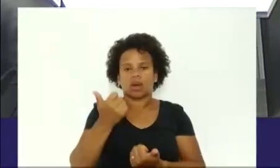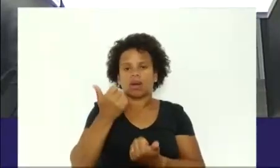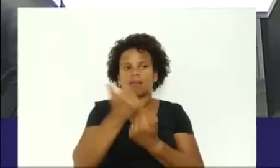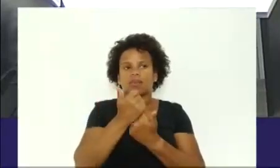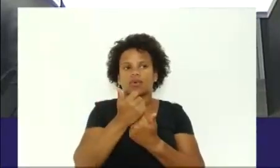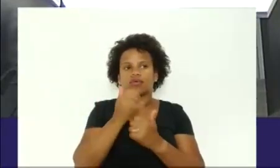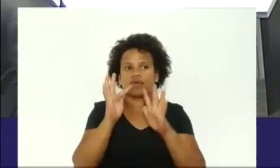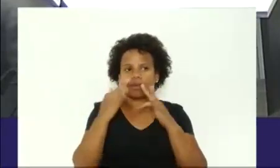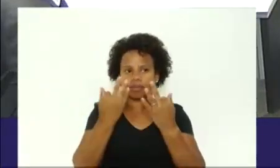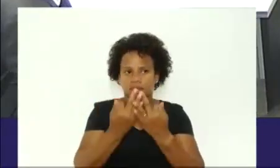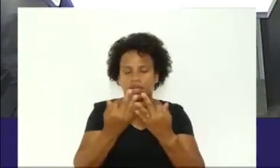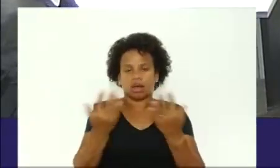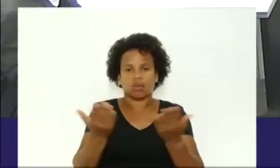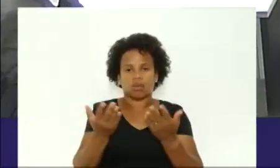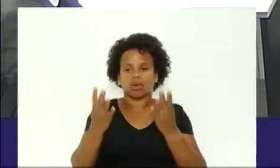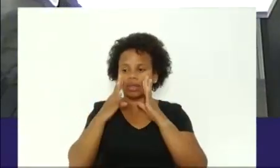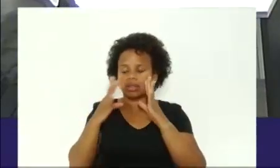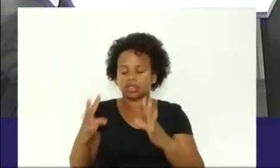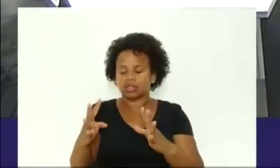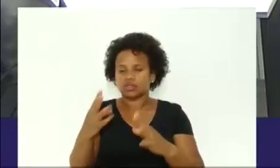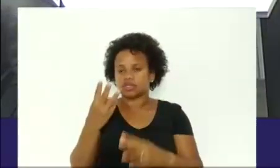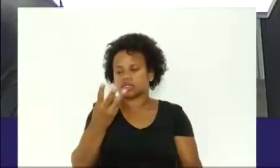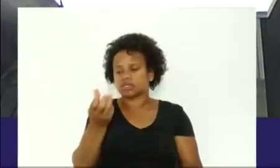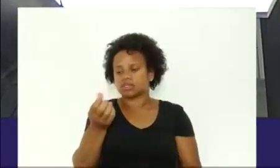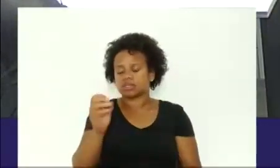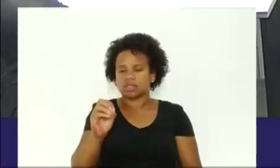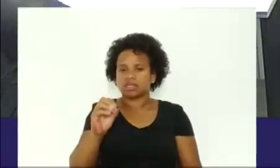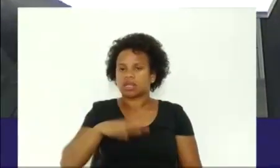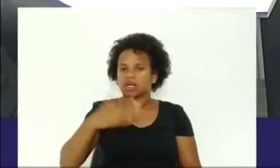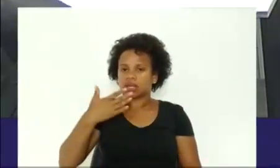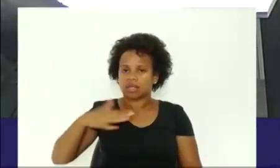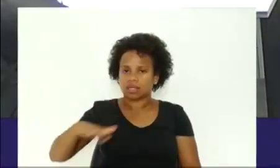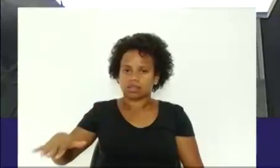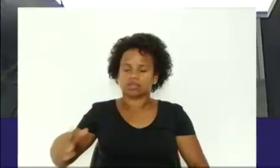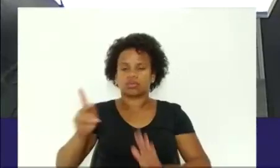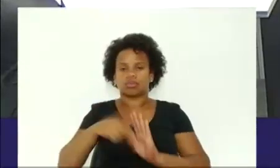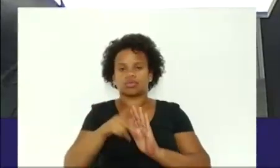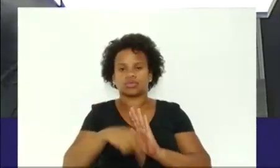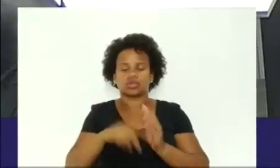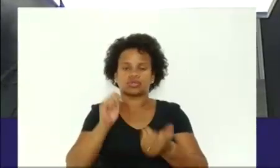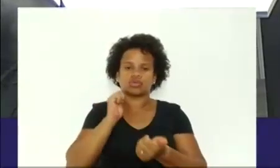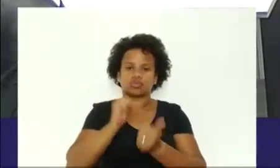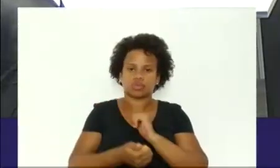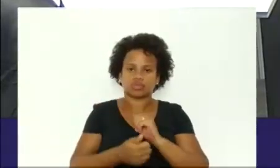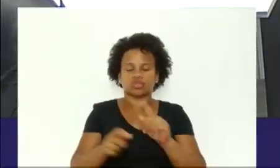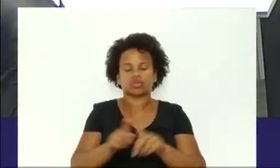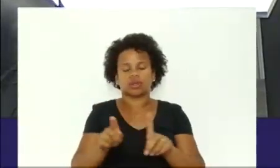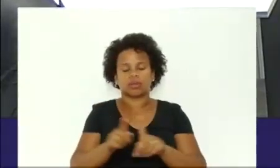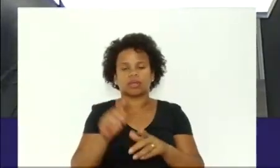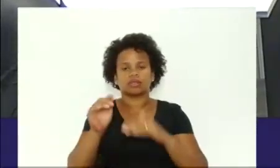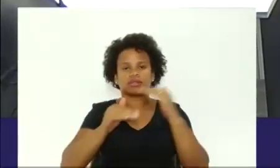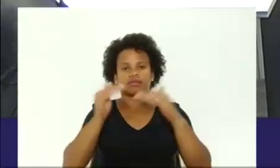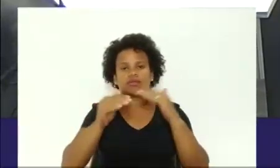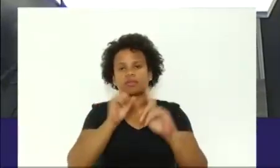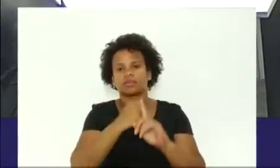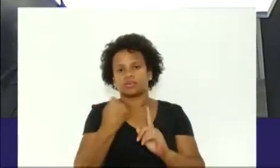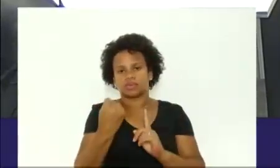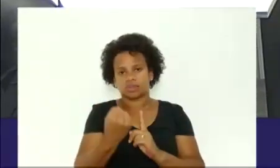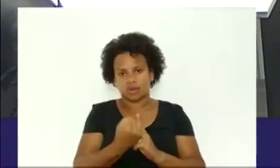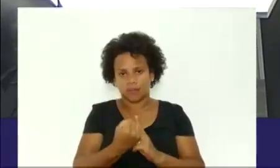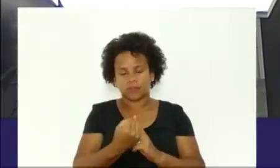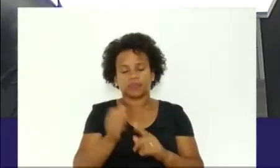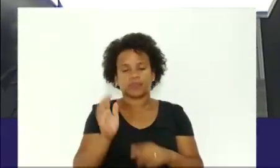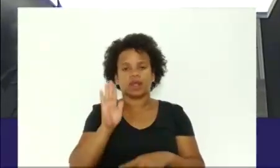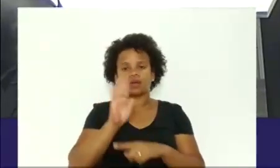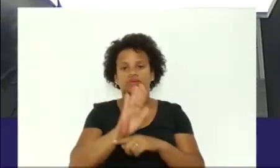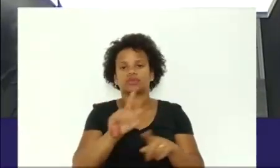que atende atualmente 360 crianças por meio de projetos esportivos e de desenvolvimento social, ajudando também